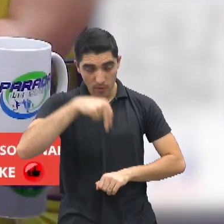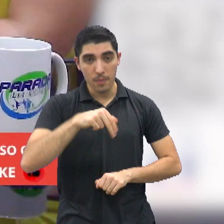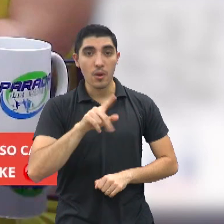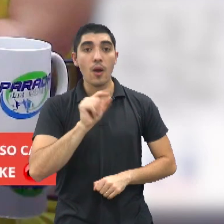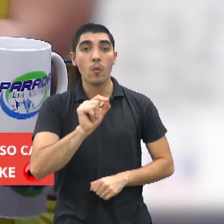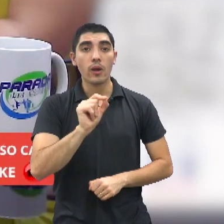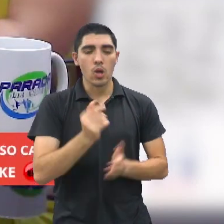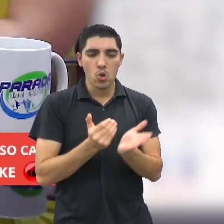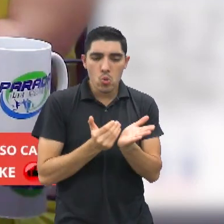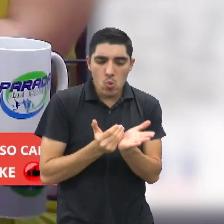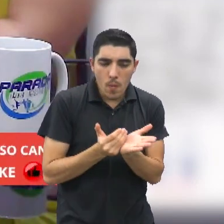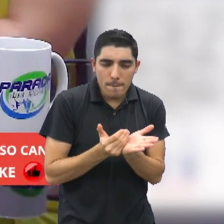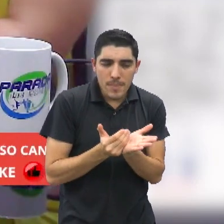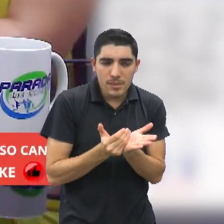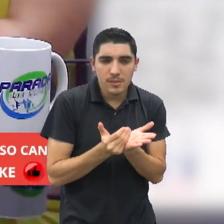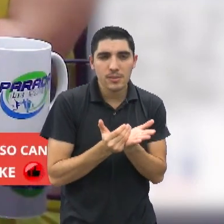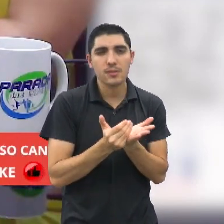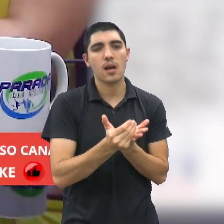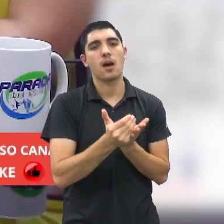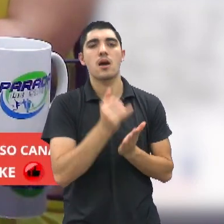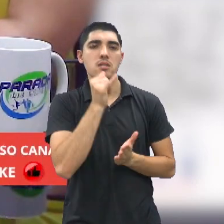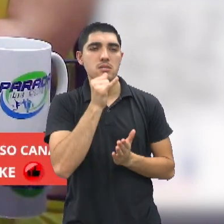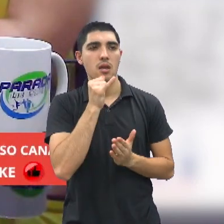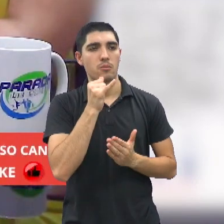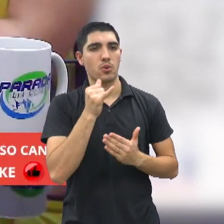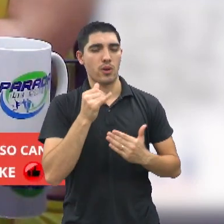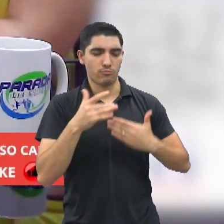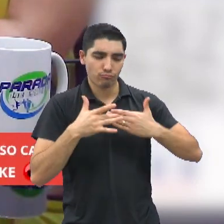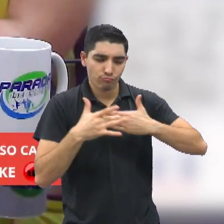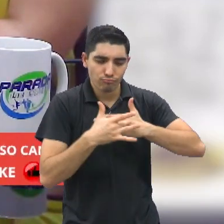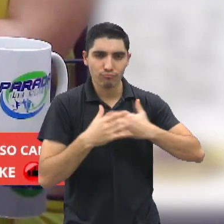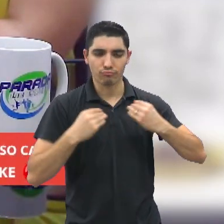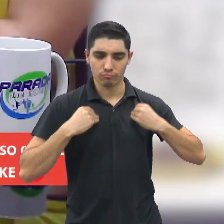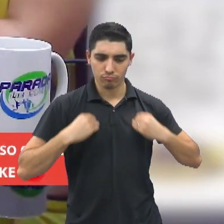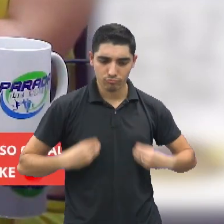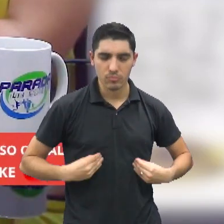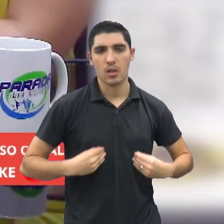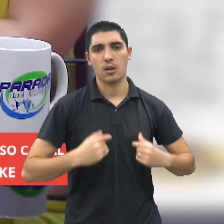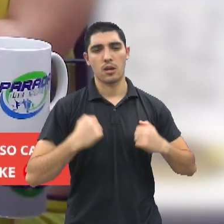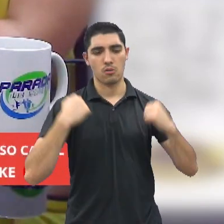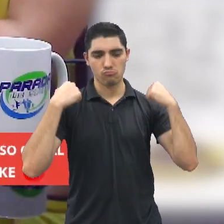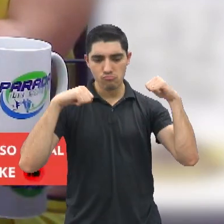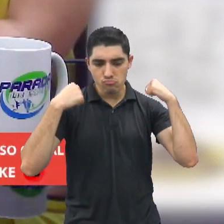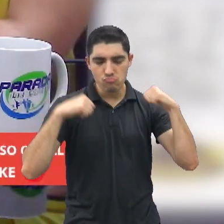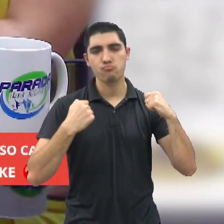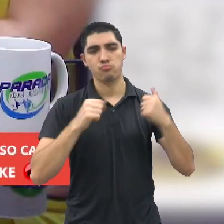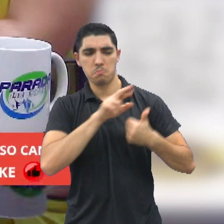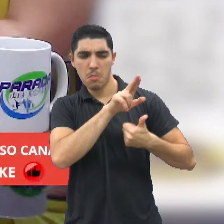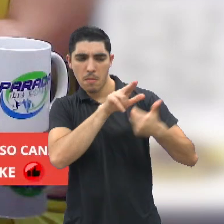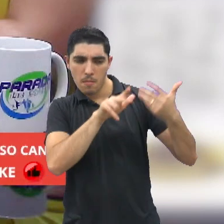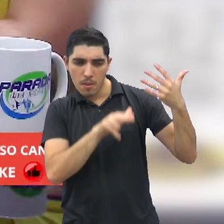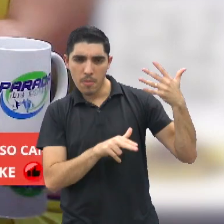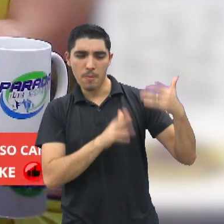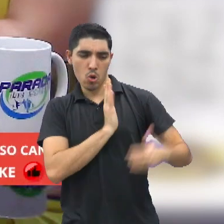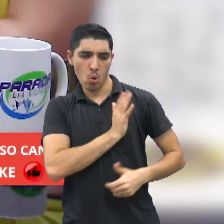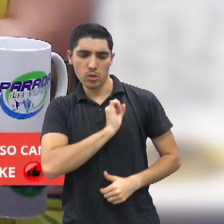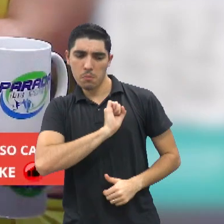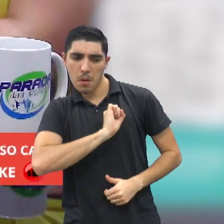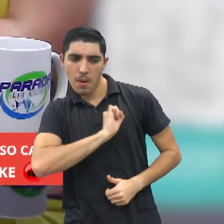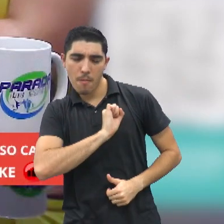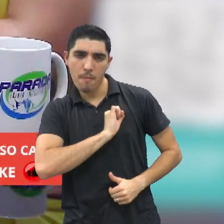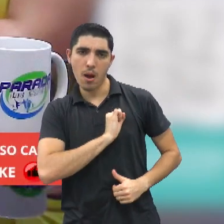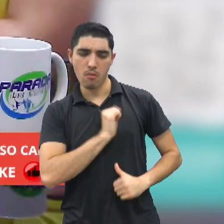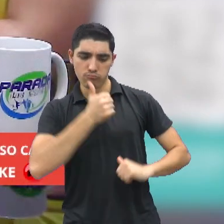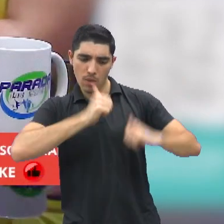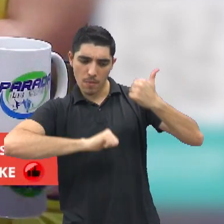um start de de fazer os exames né todos aqueles exames físicos fisiológicos né cardiológicos E tudo que